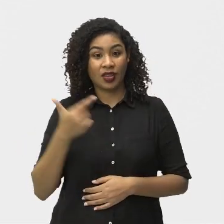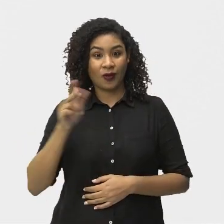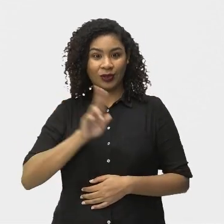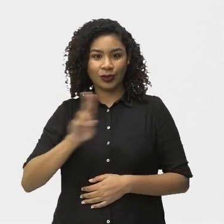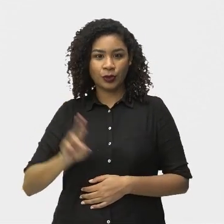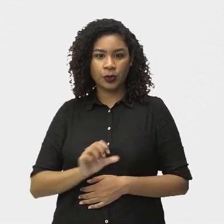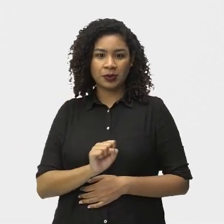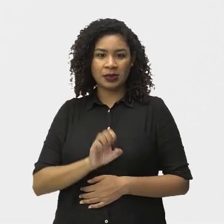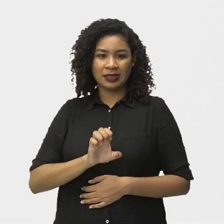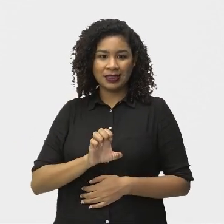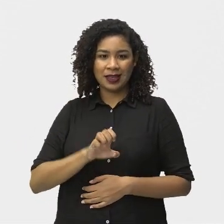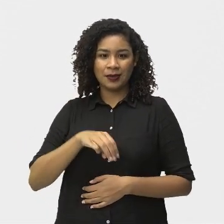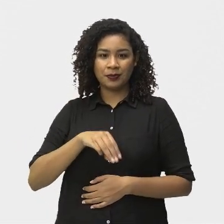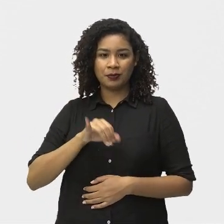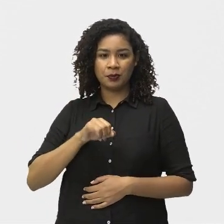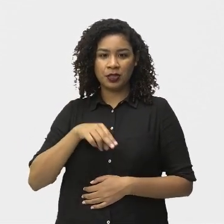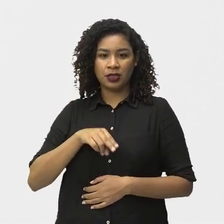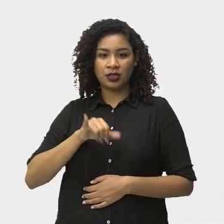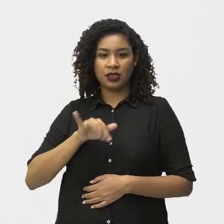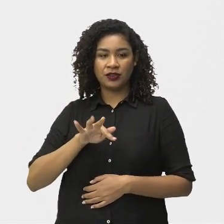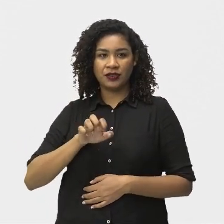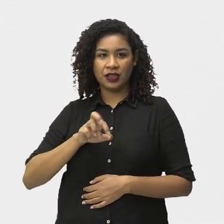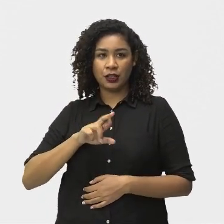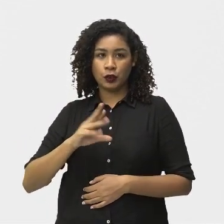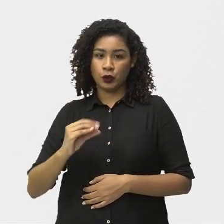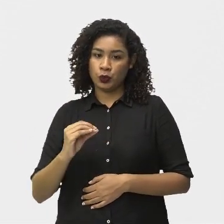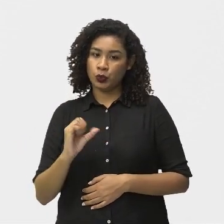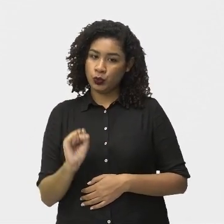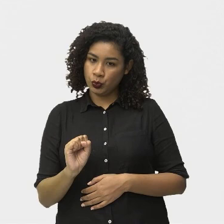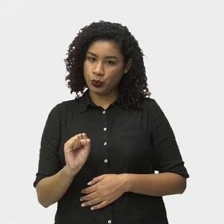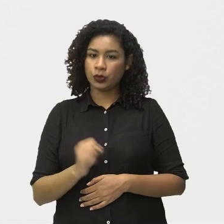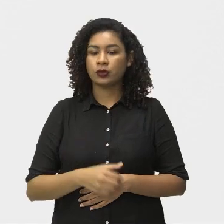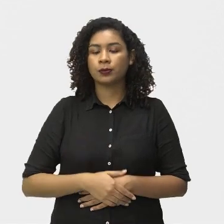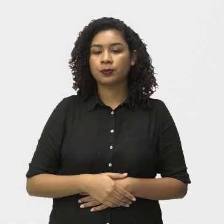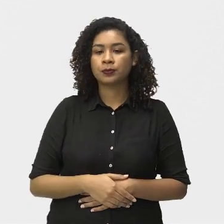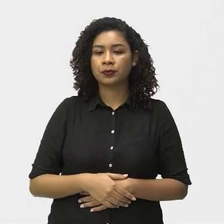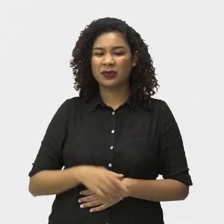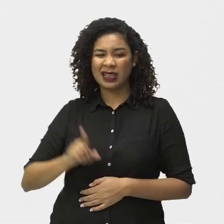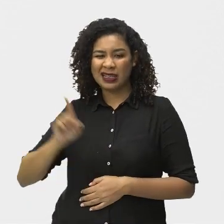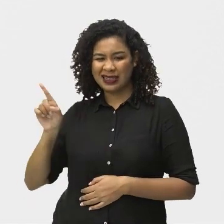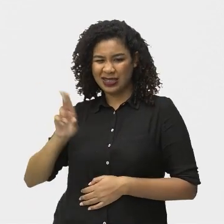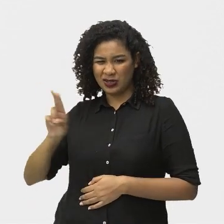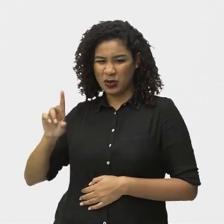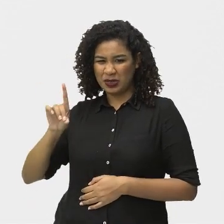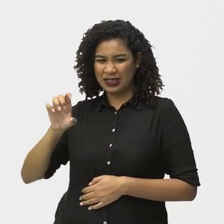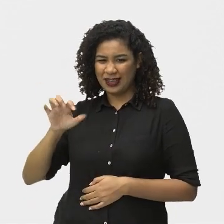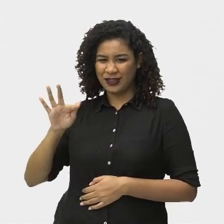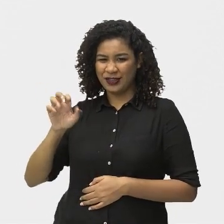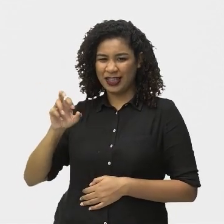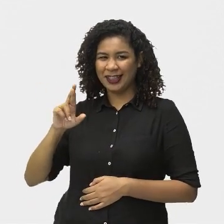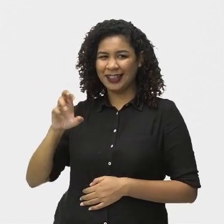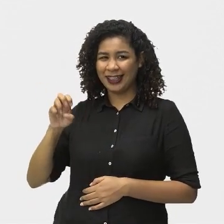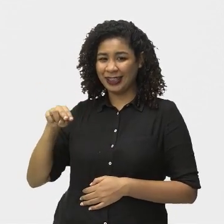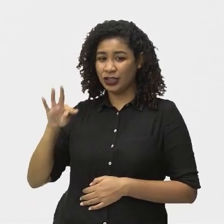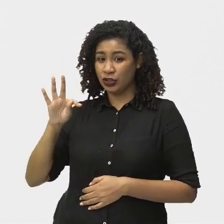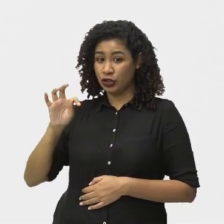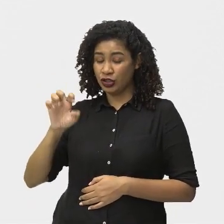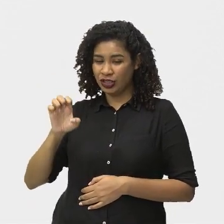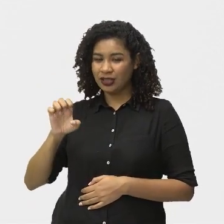né? Como a gente pôde observar. O ducto deferente, ele vai fazer esse transporte ali até com que ele